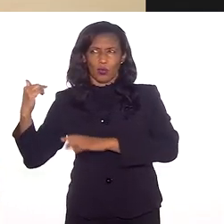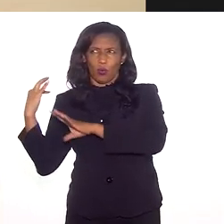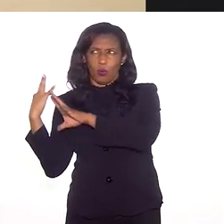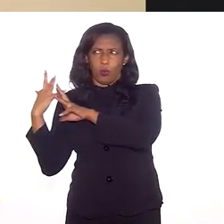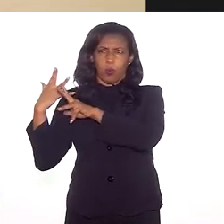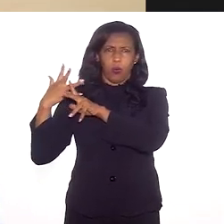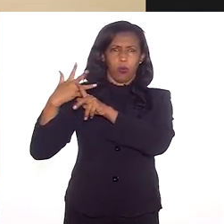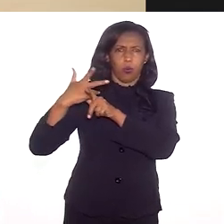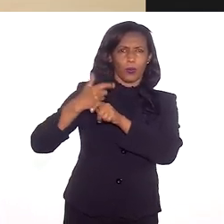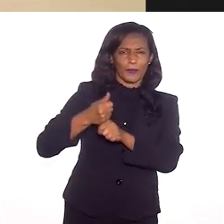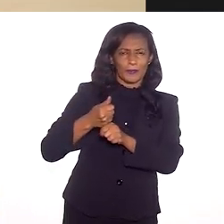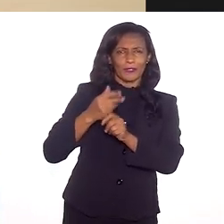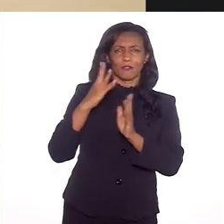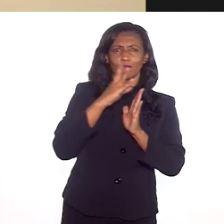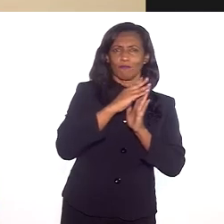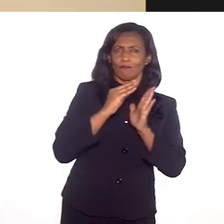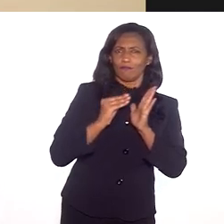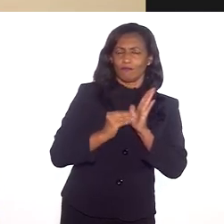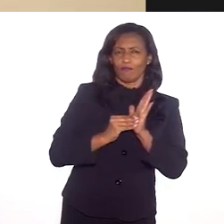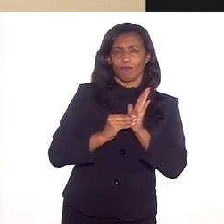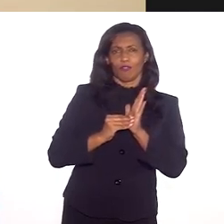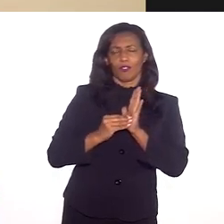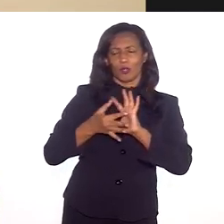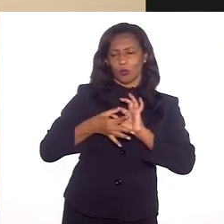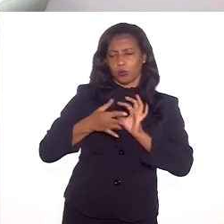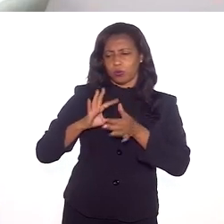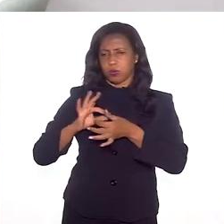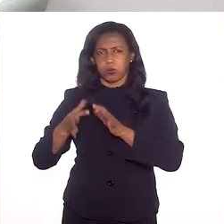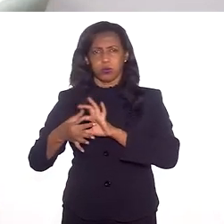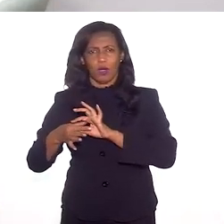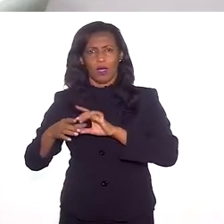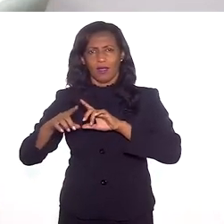fazendo toda uma construção, uma contextualização histórica